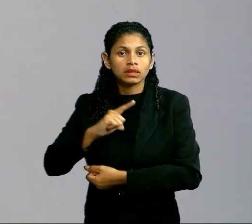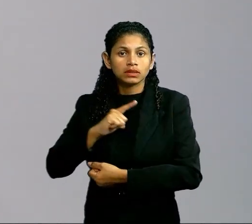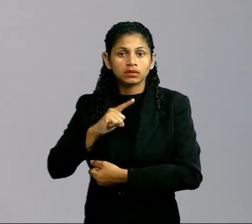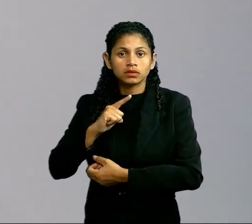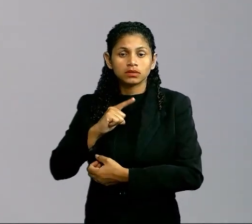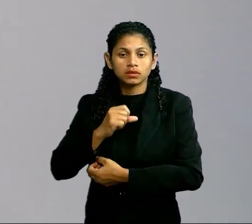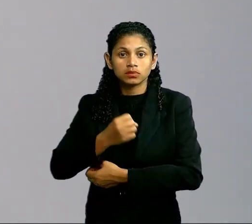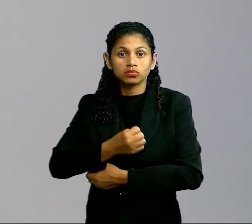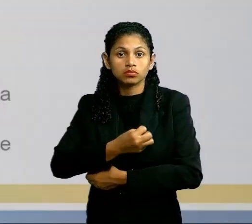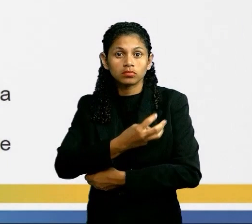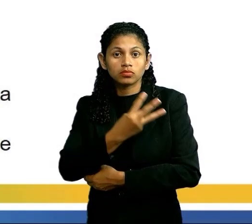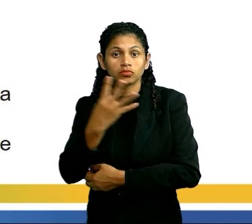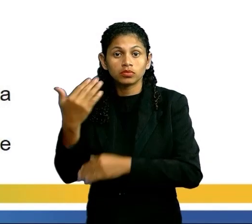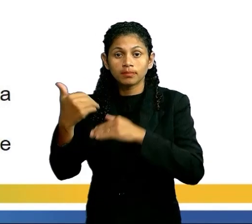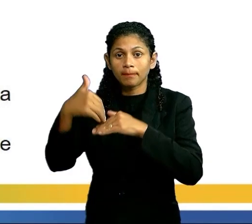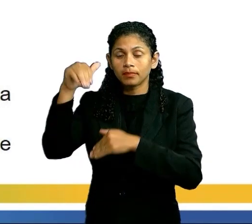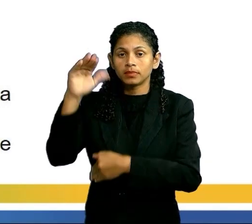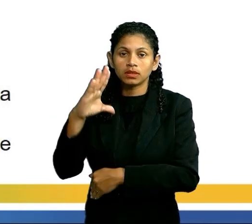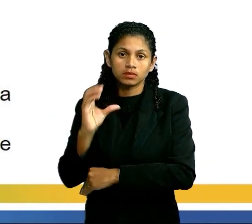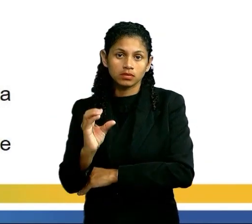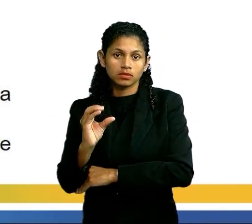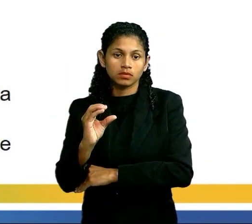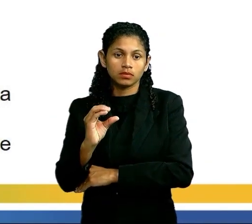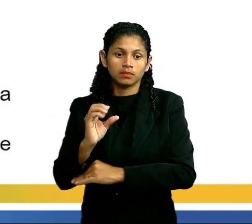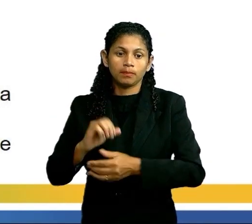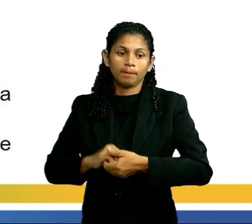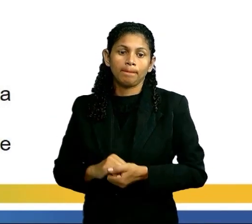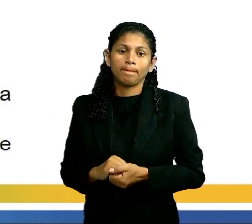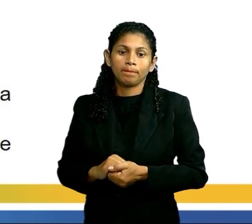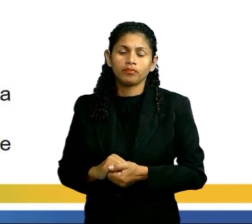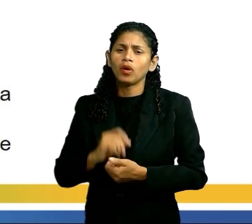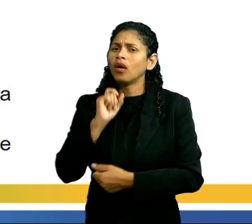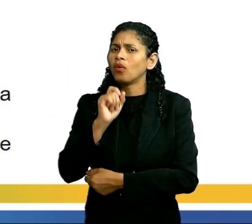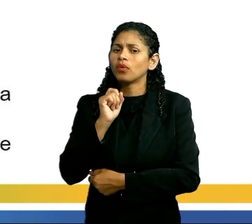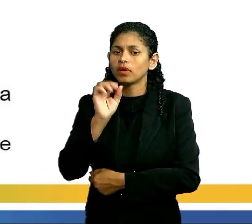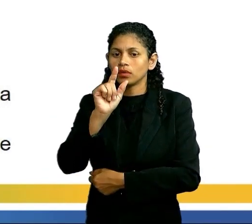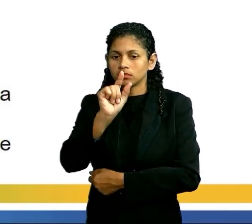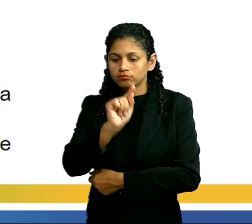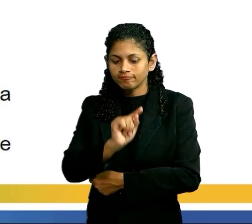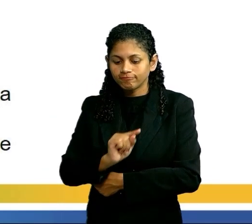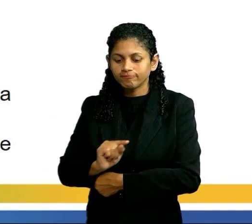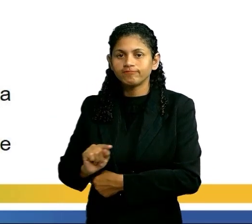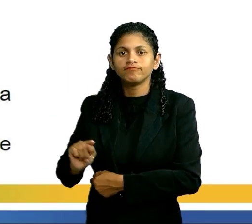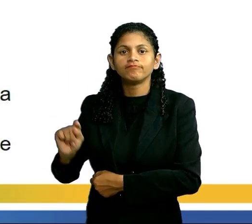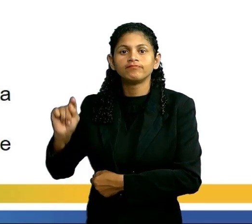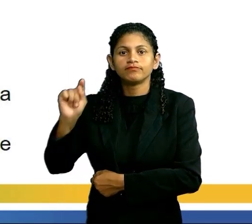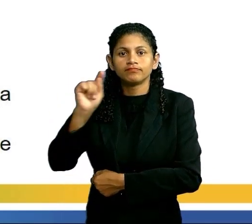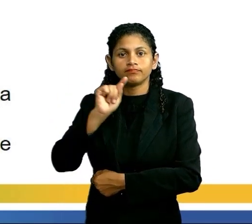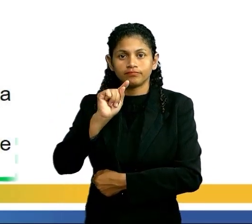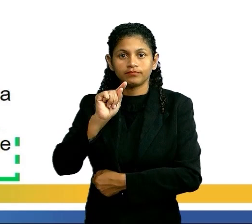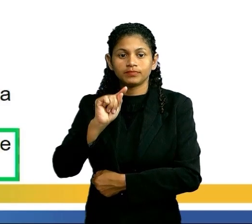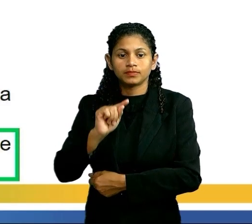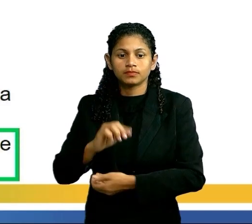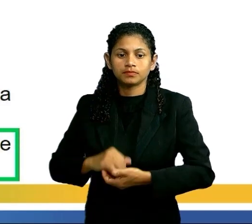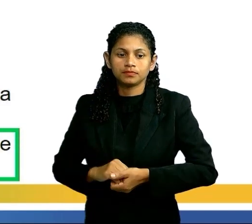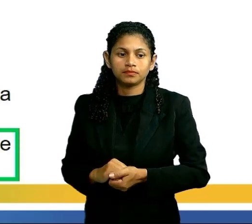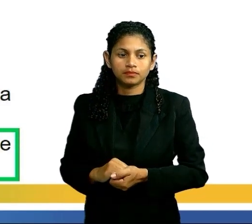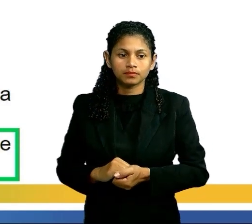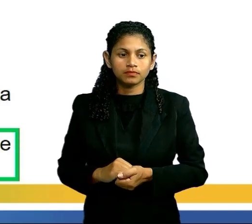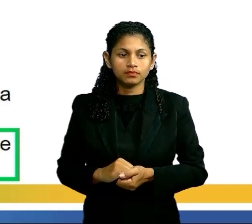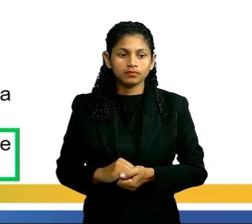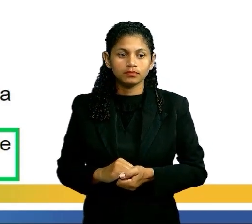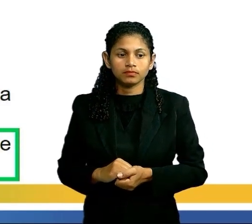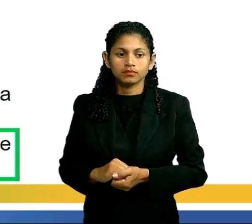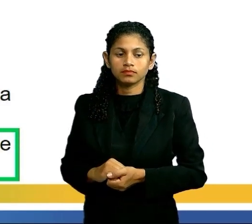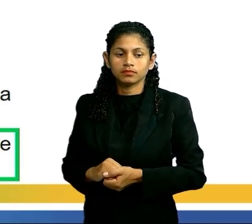de carbono? É essa daí que forma o ciclo de ligações duplas e simples alternadas. Então, por isso aí que nós